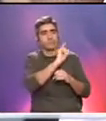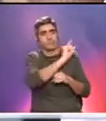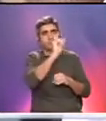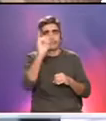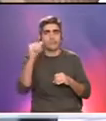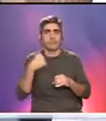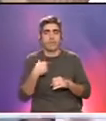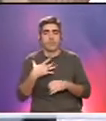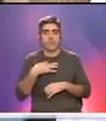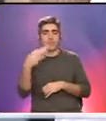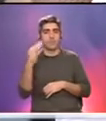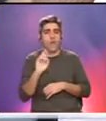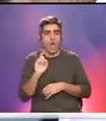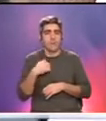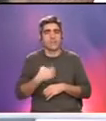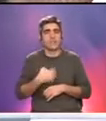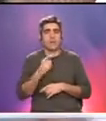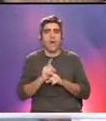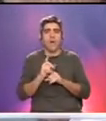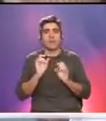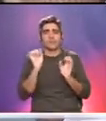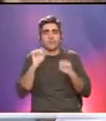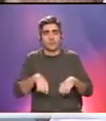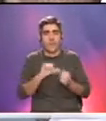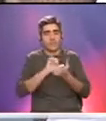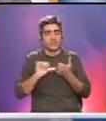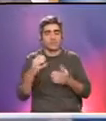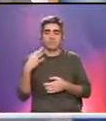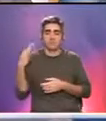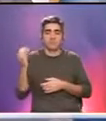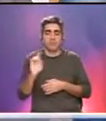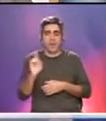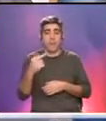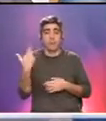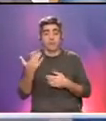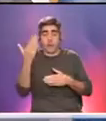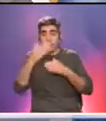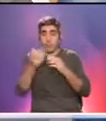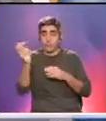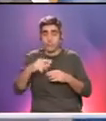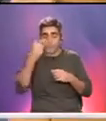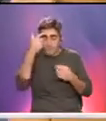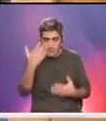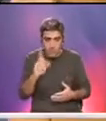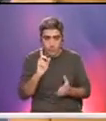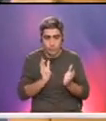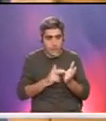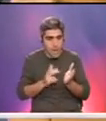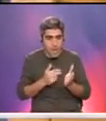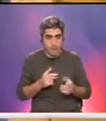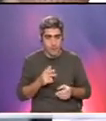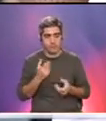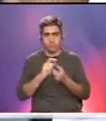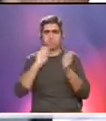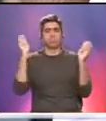calhar a minha reação foi um pouco isso... De não estar mesmo à espera. Não estar mesmo à espera. Agora, mudou tudo na sua vida, não? Tudo mesmo. O quê?